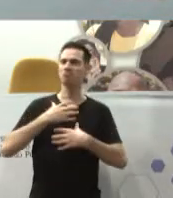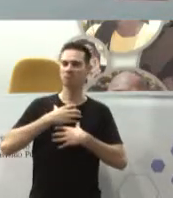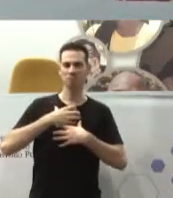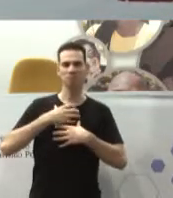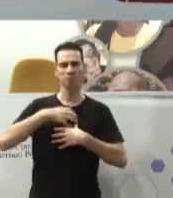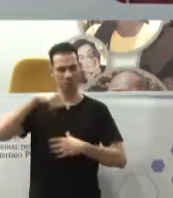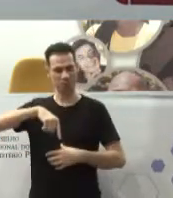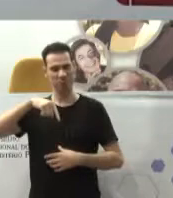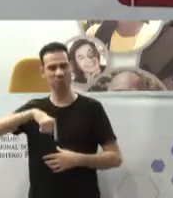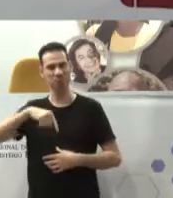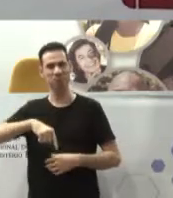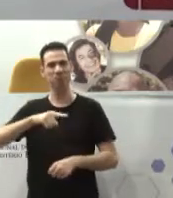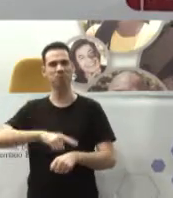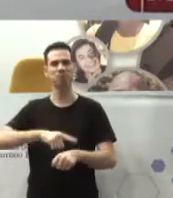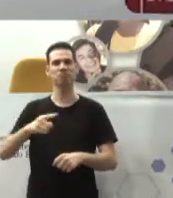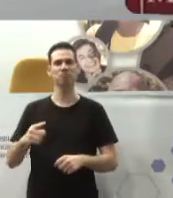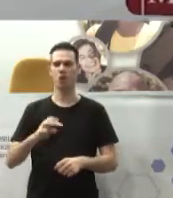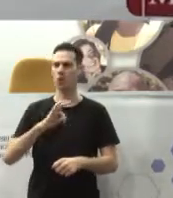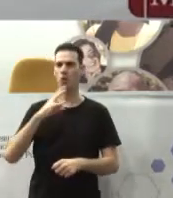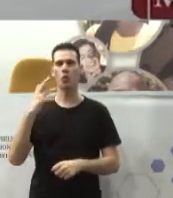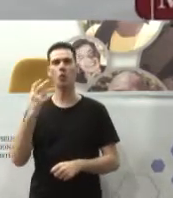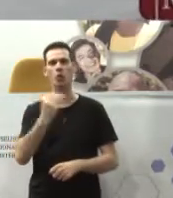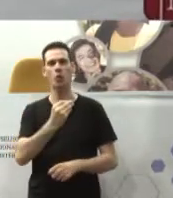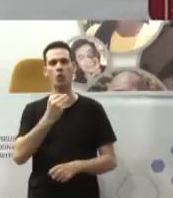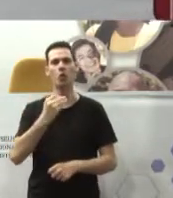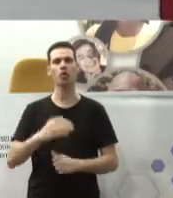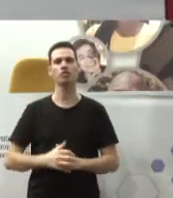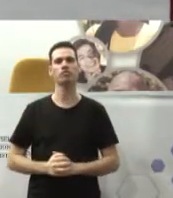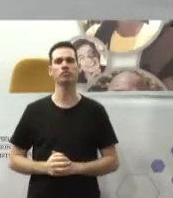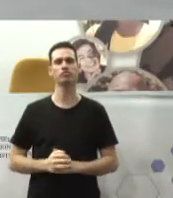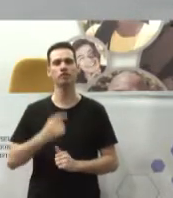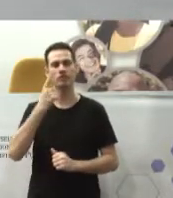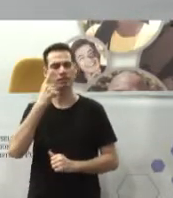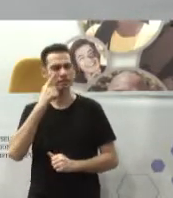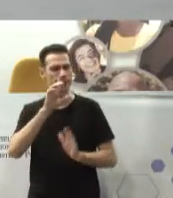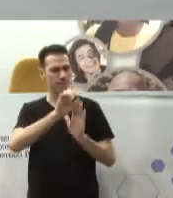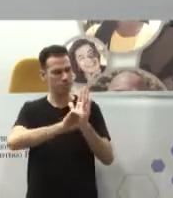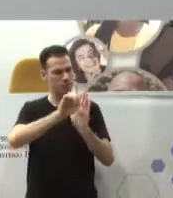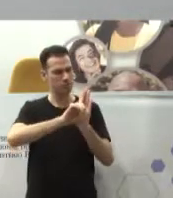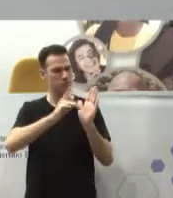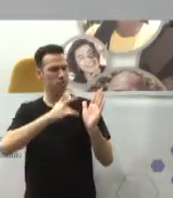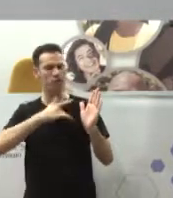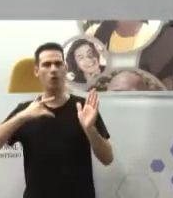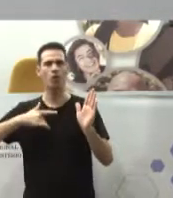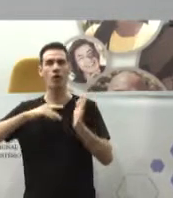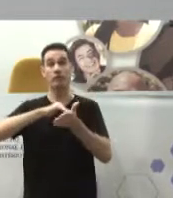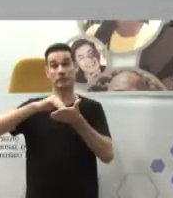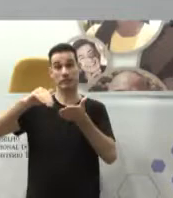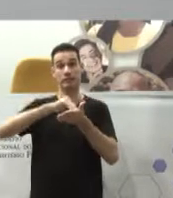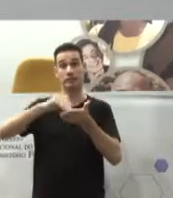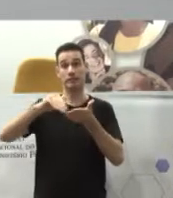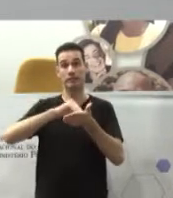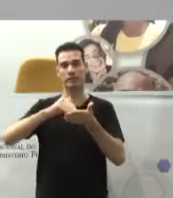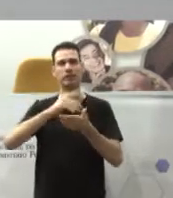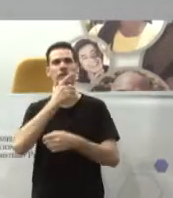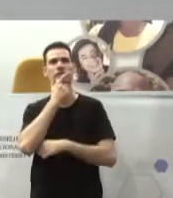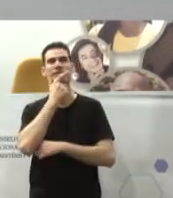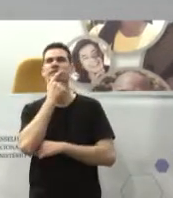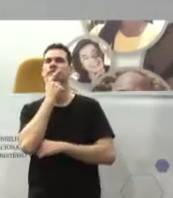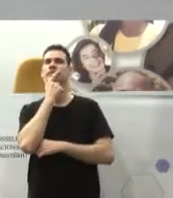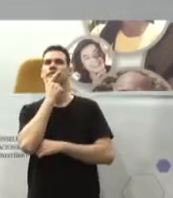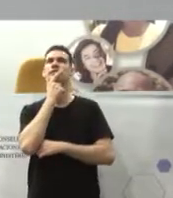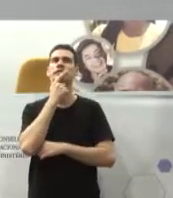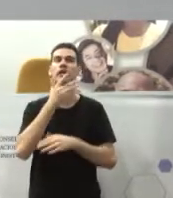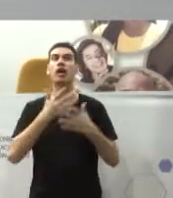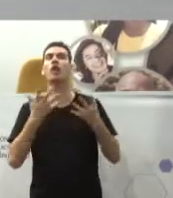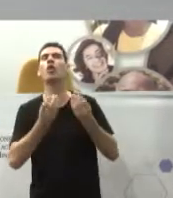aqui. Todo mundo começa a olhar para o direito em saúde, e quando vê um secretário assim, geralmente pensa assim, vixe,